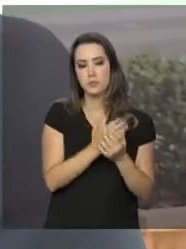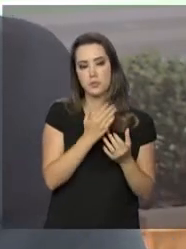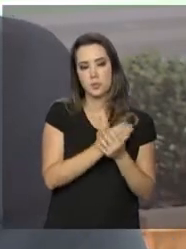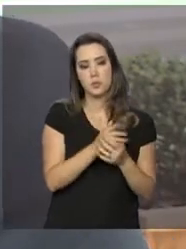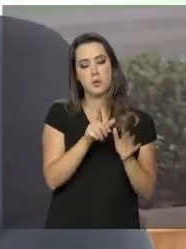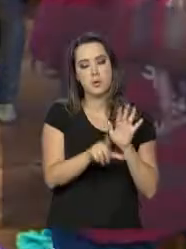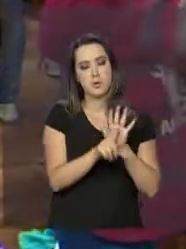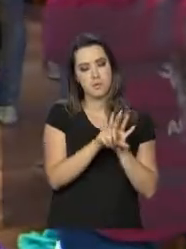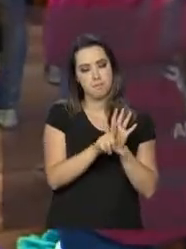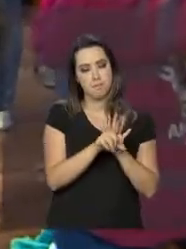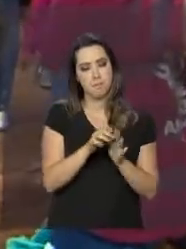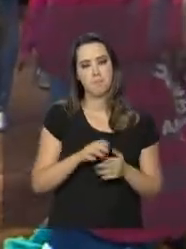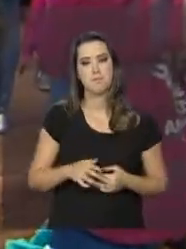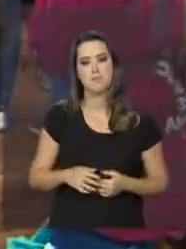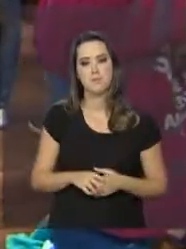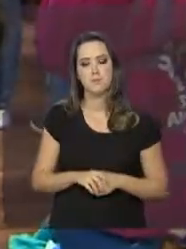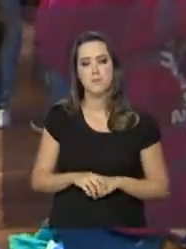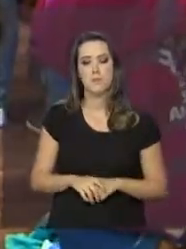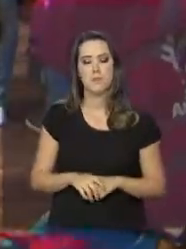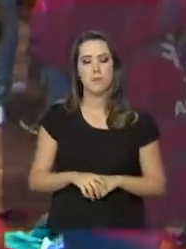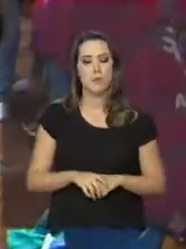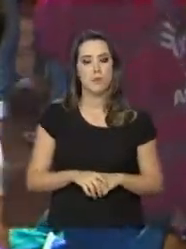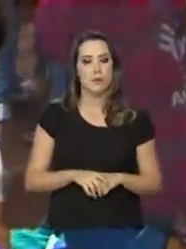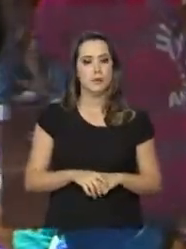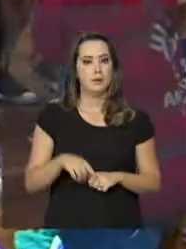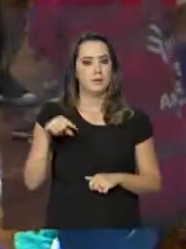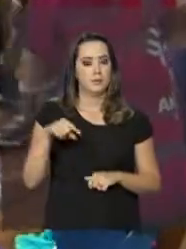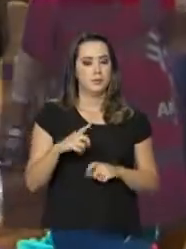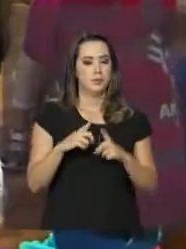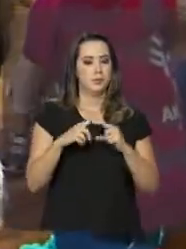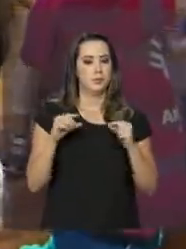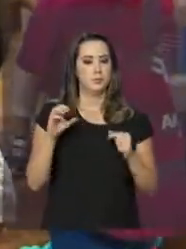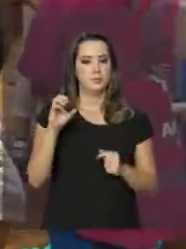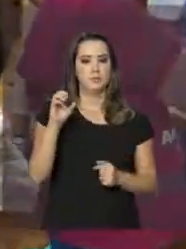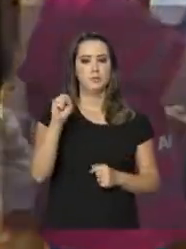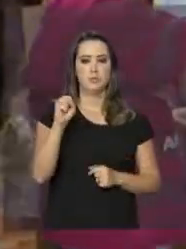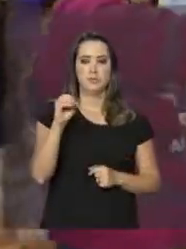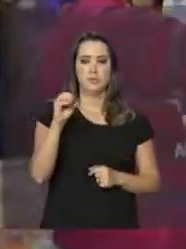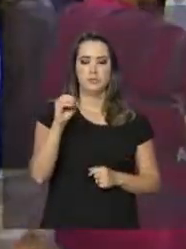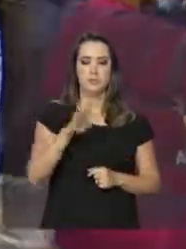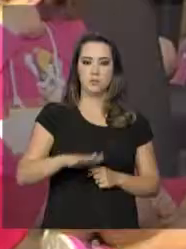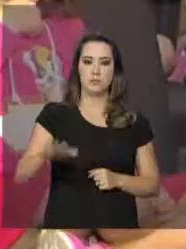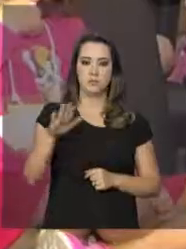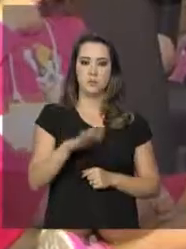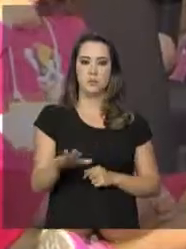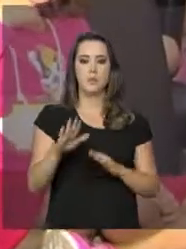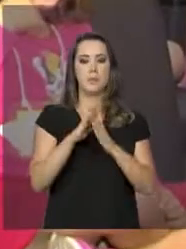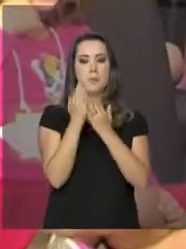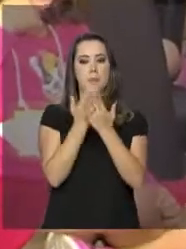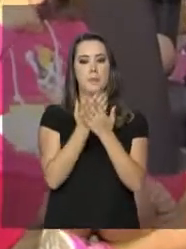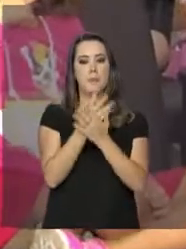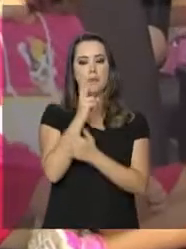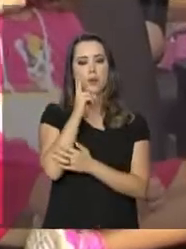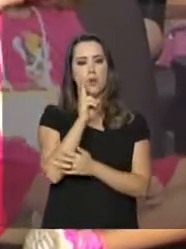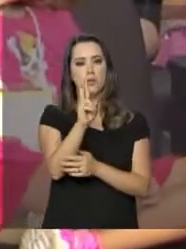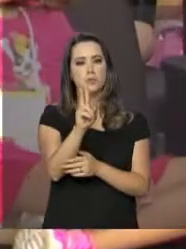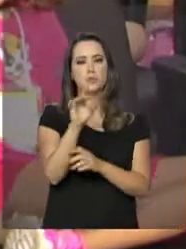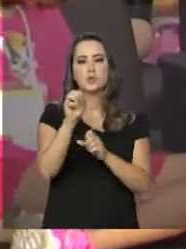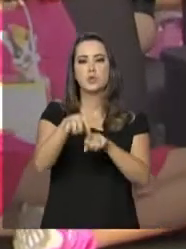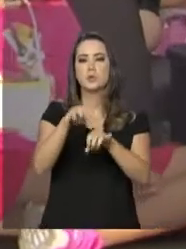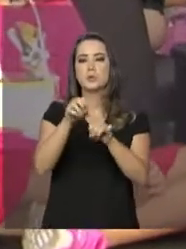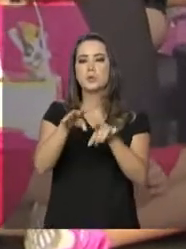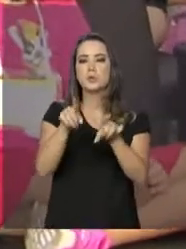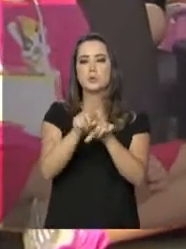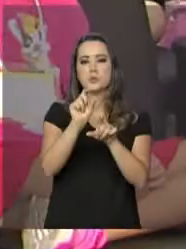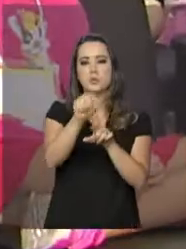legal cabível em brasília cerca de 800 crianças da rede pública de ensino assistiram a uma aula sobre